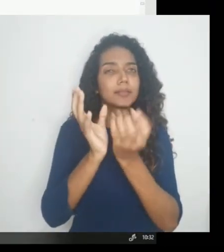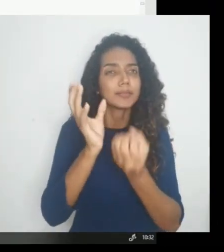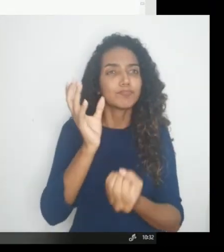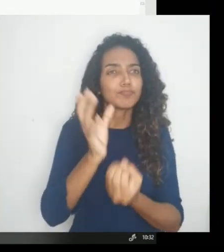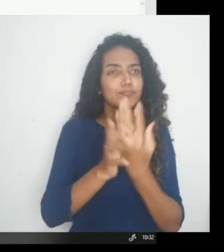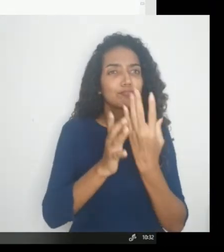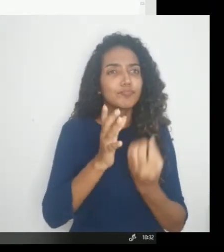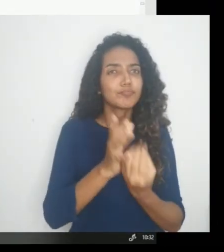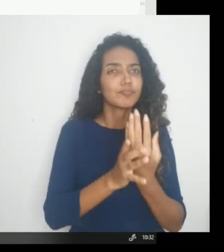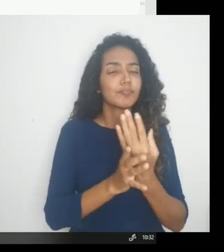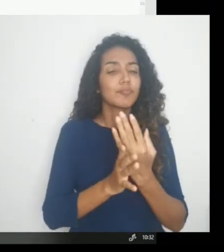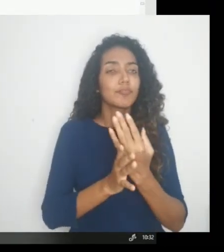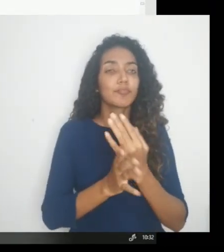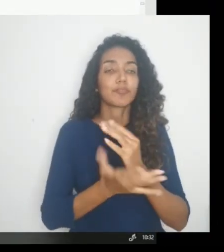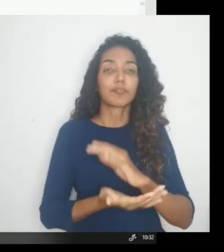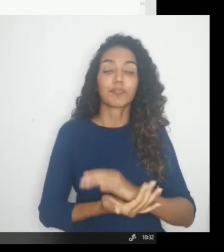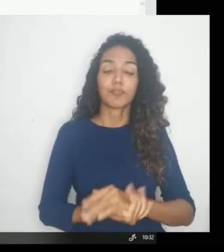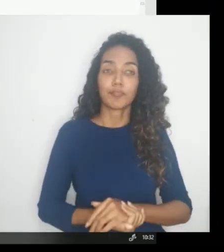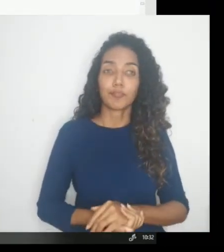não